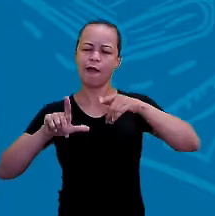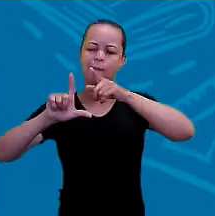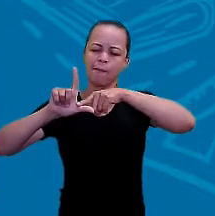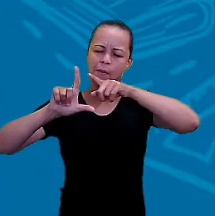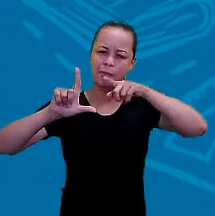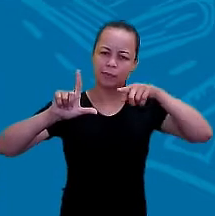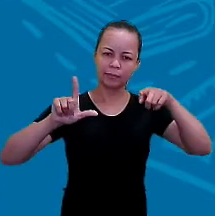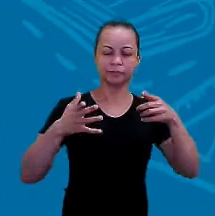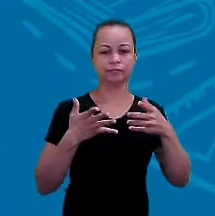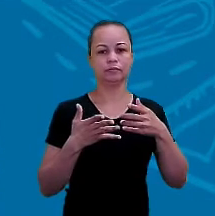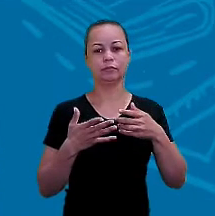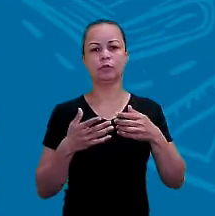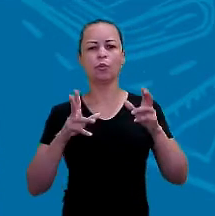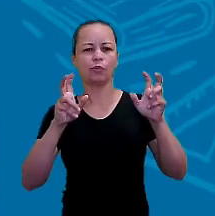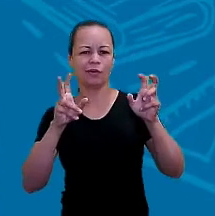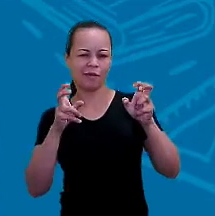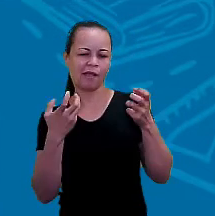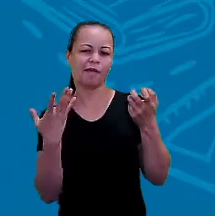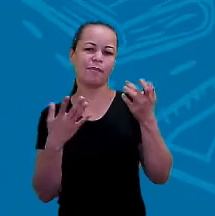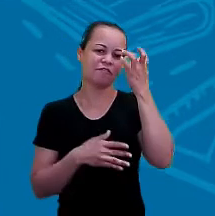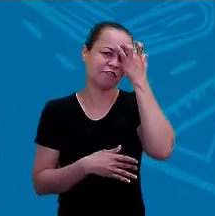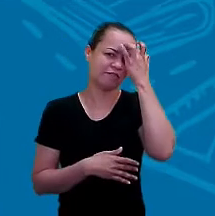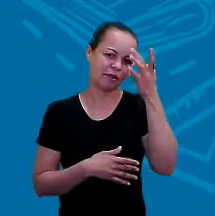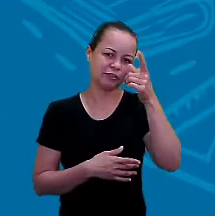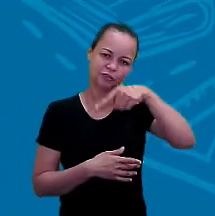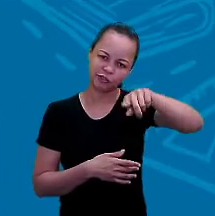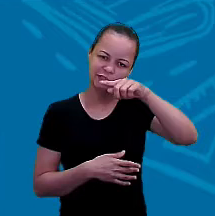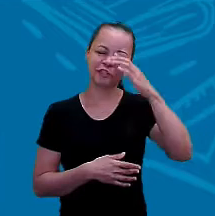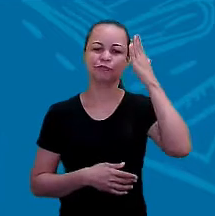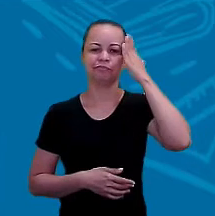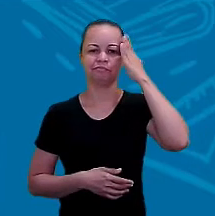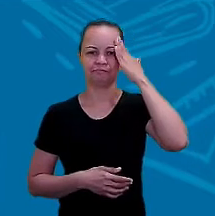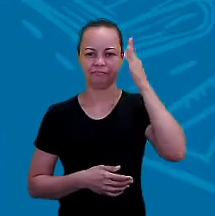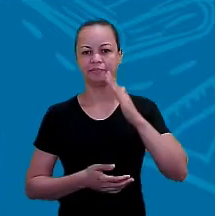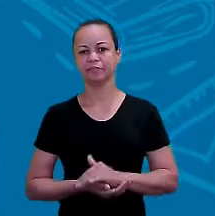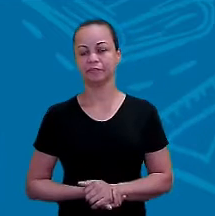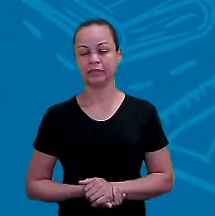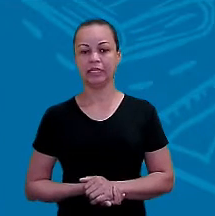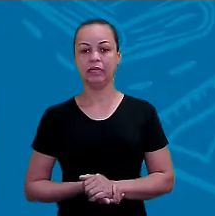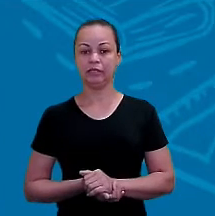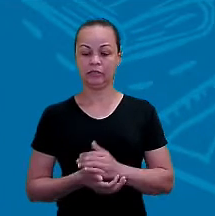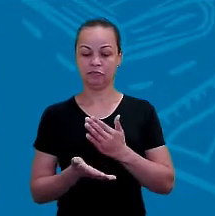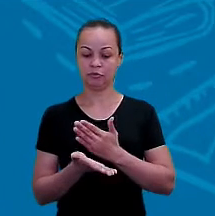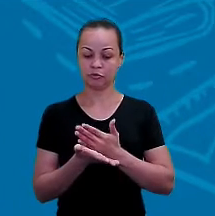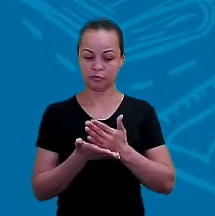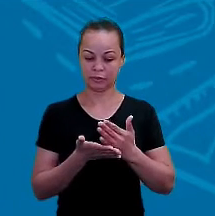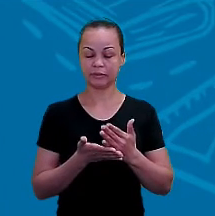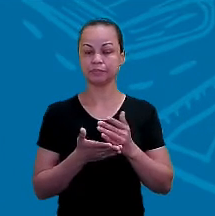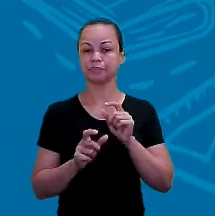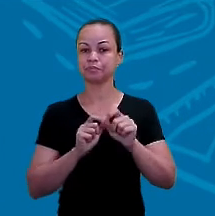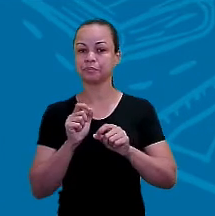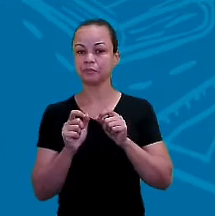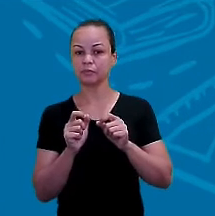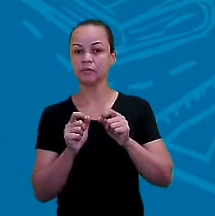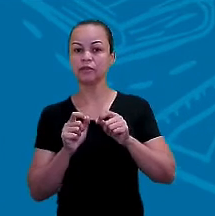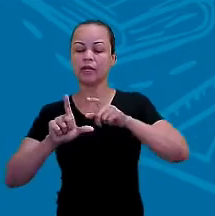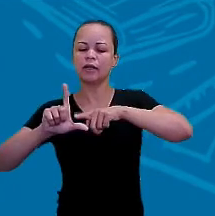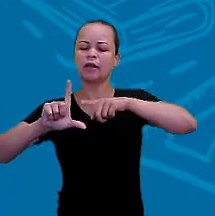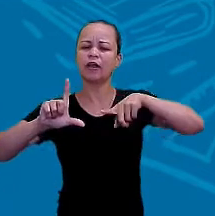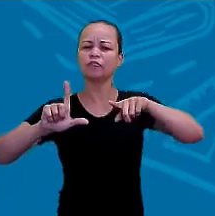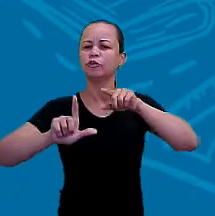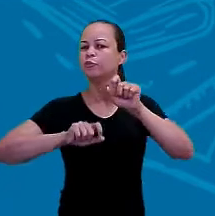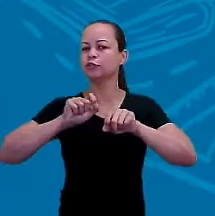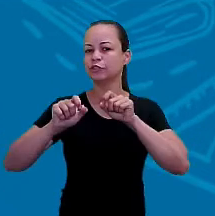bom? O assunto é fácil, todo mundo vai entender, tá? Então, vamos começar relembrando o que são gráficos,